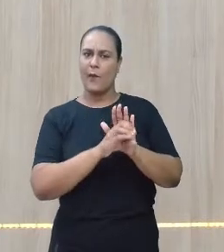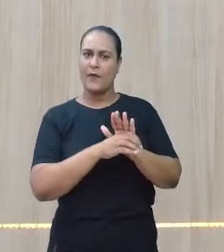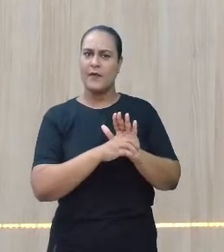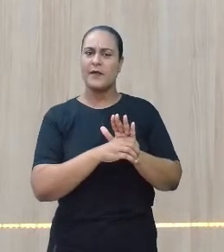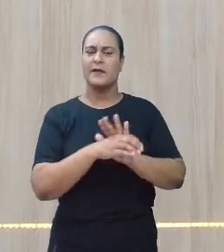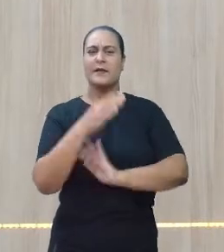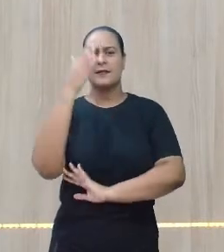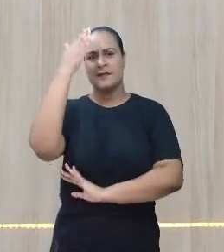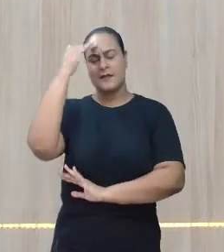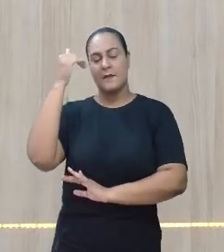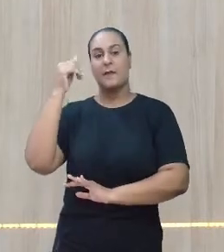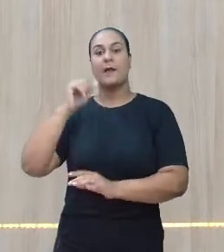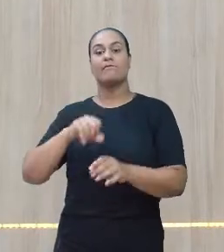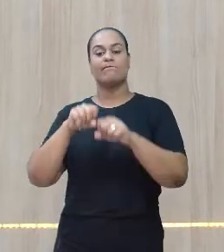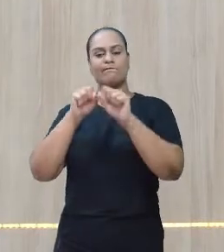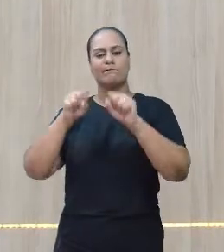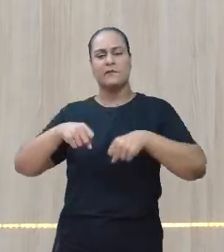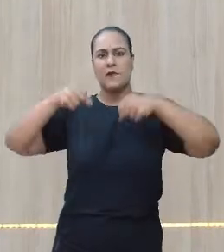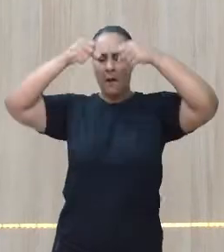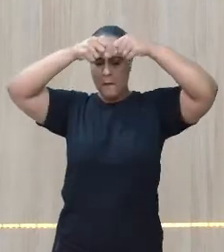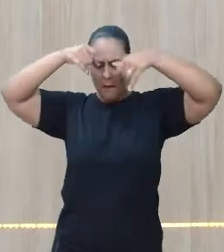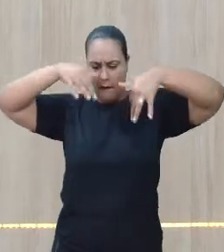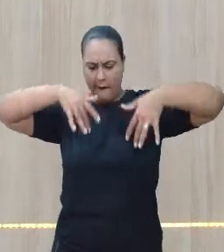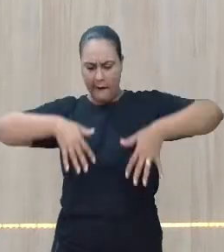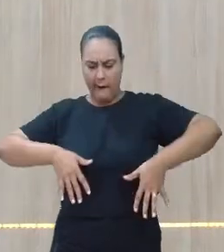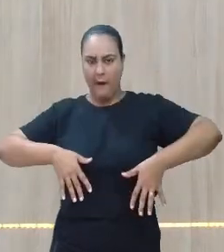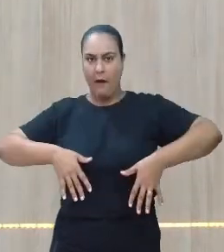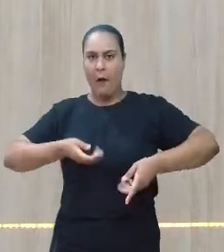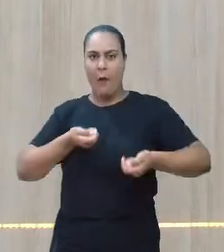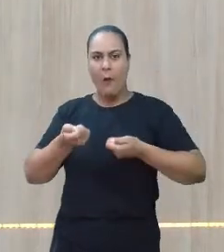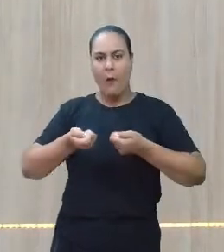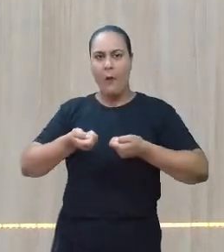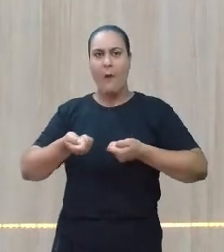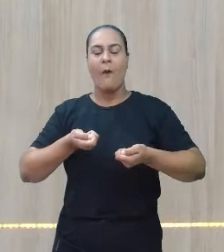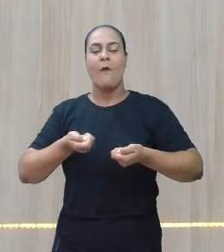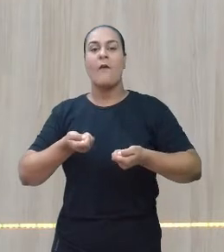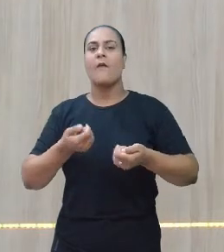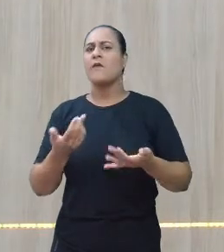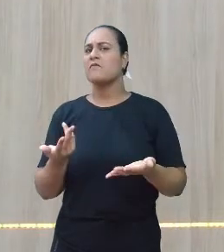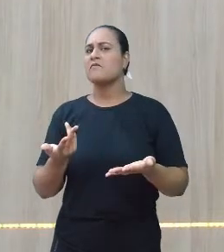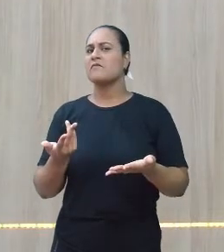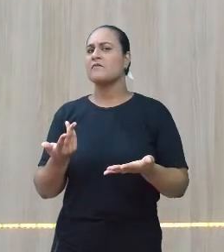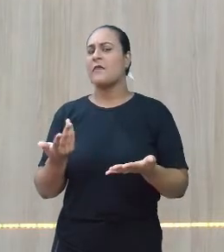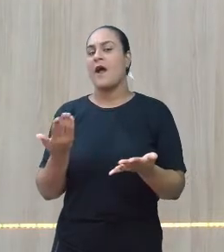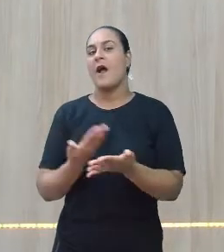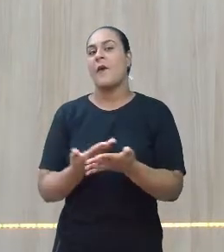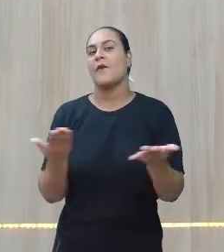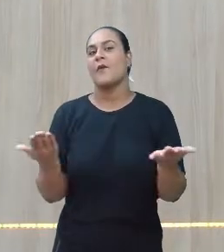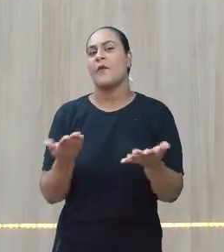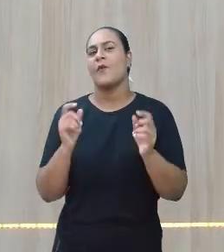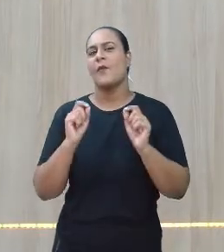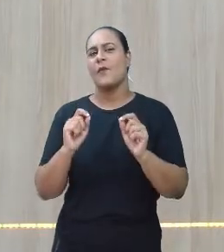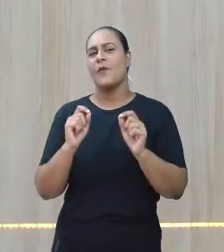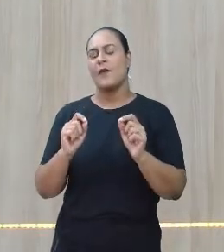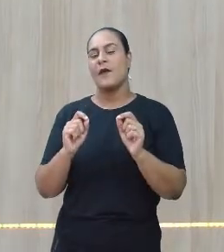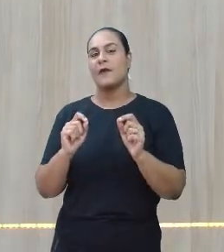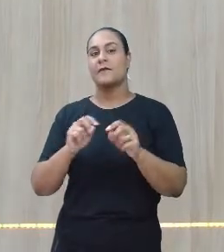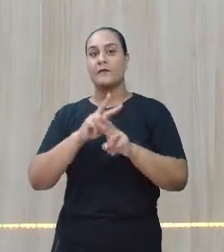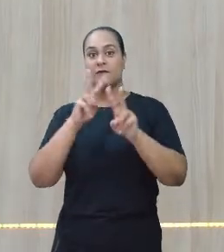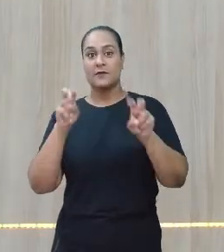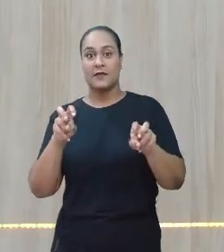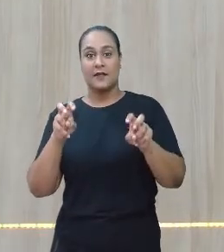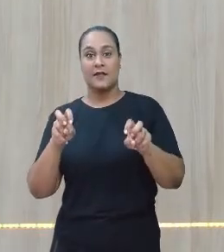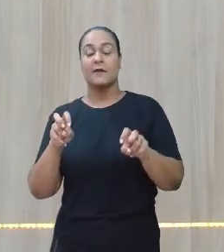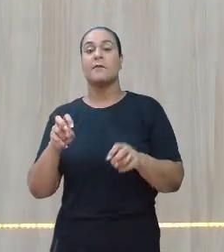que esse sistema está coordenando. E vamos ver o que é que nós temos para a aula de hoje, né? Então, sabendo que o tema